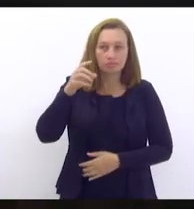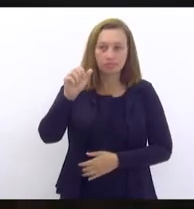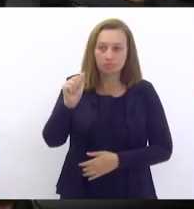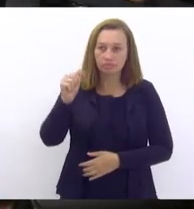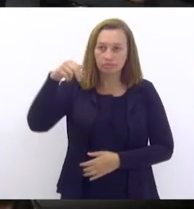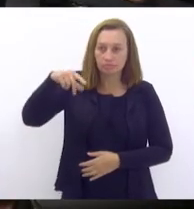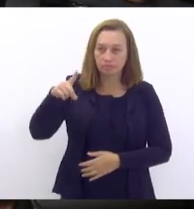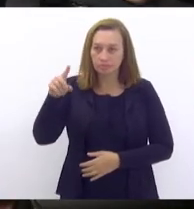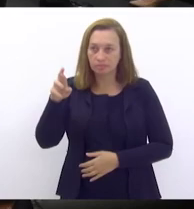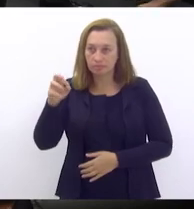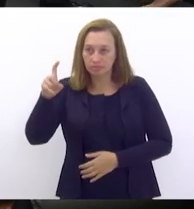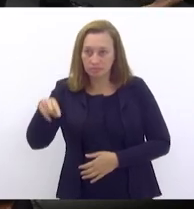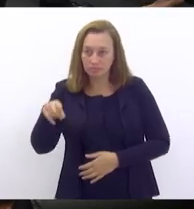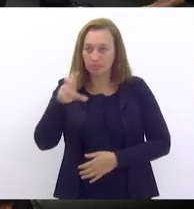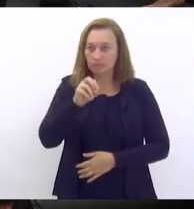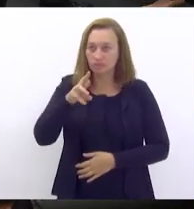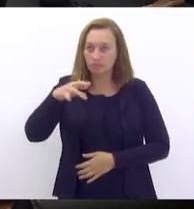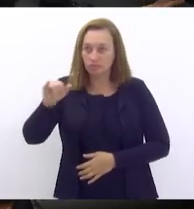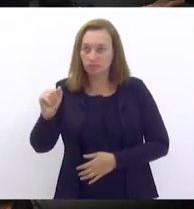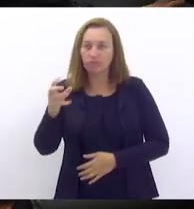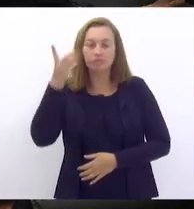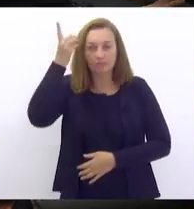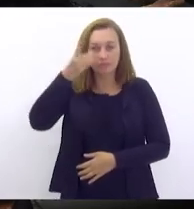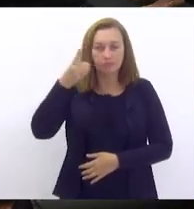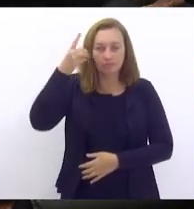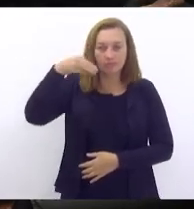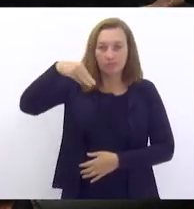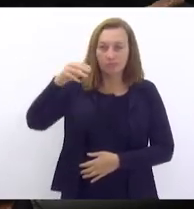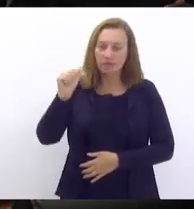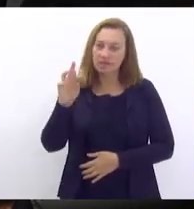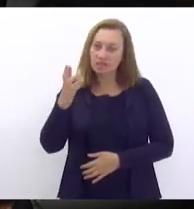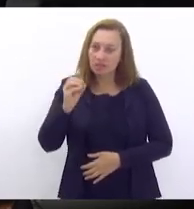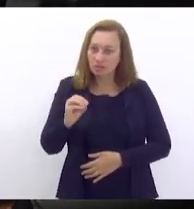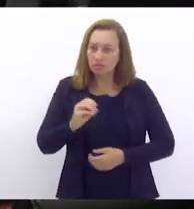Correia, deputado Carlos Macedo.